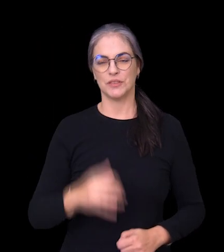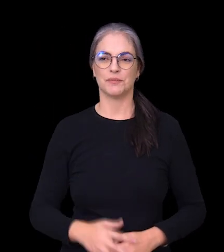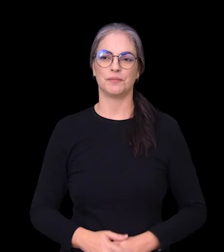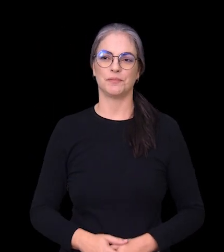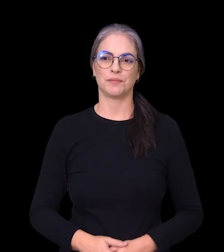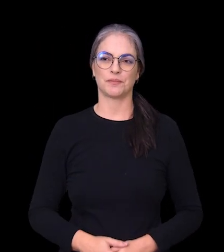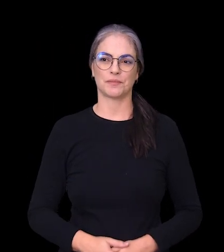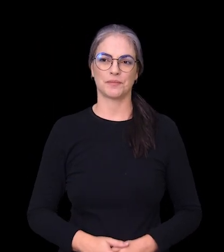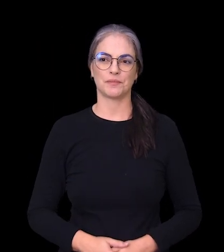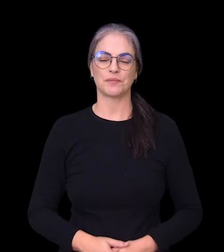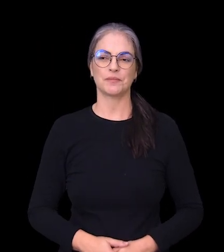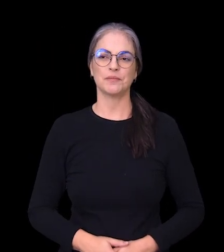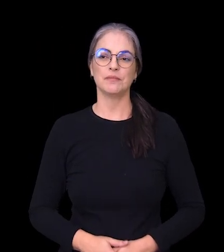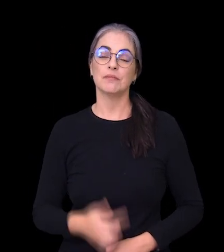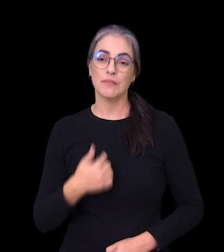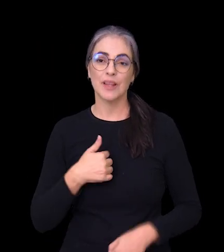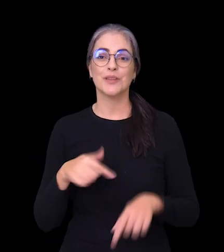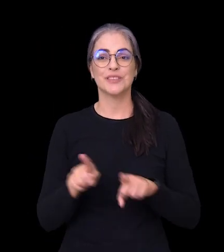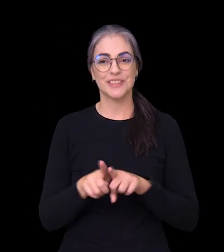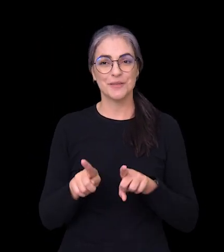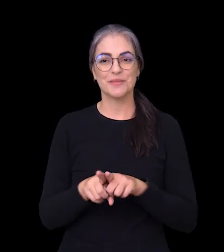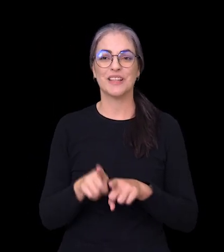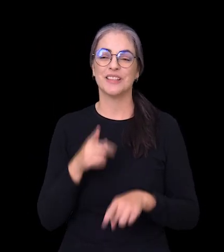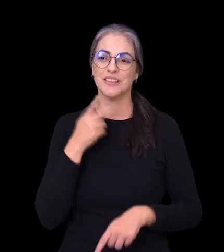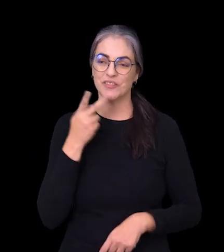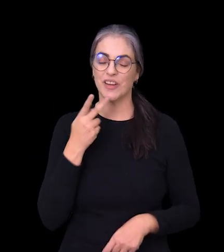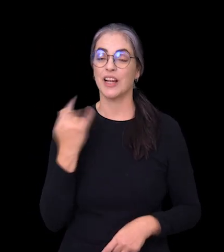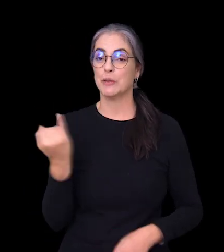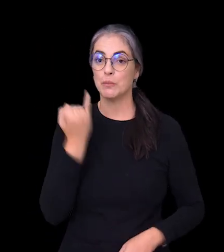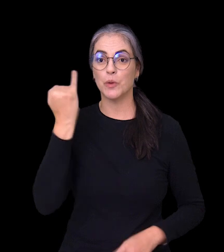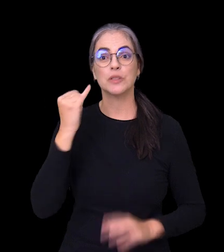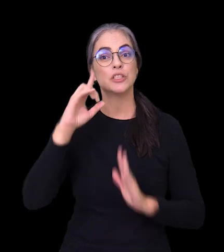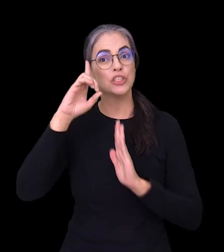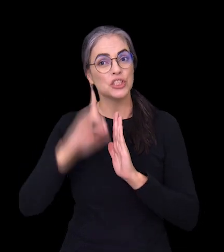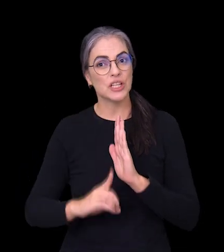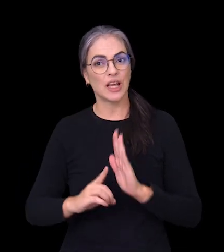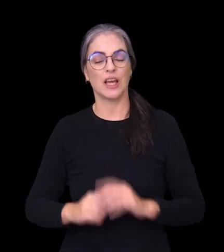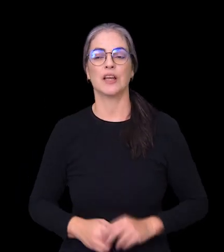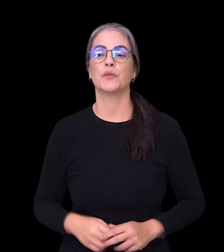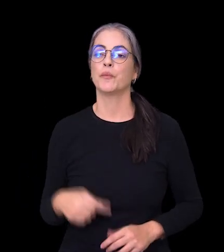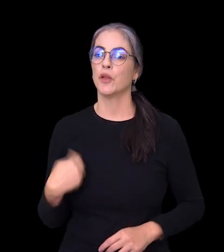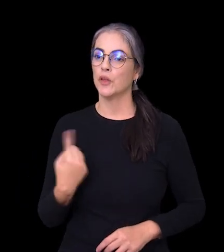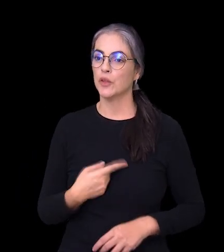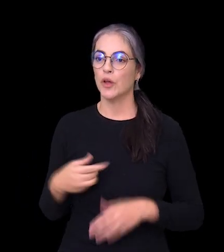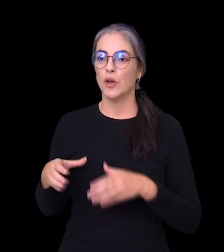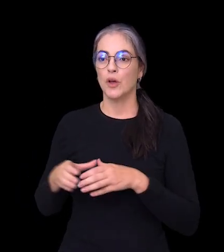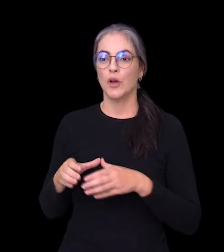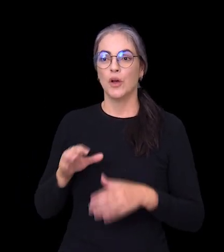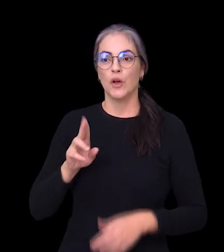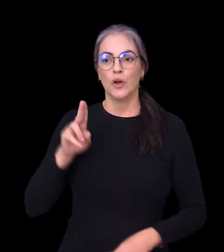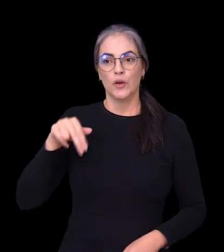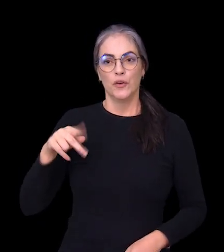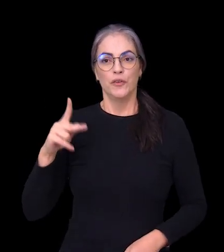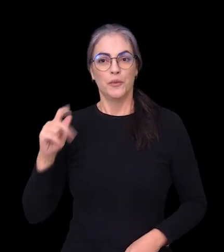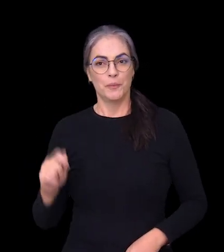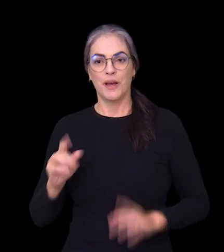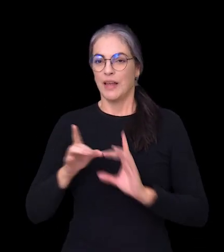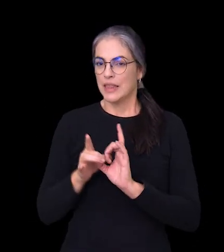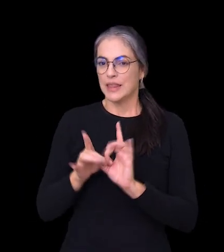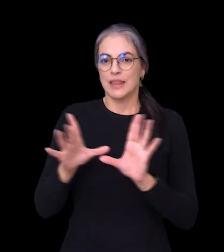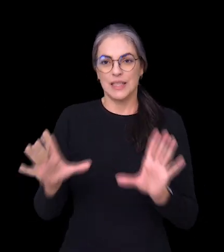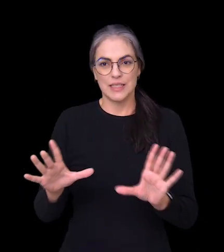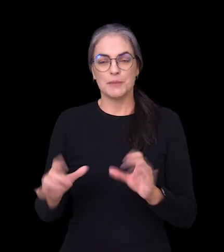Ana Cunha, por Só favor. queria também reforçar essa questão de direitos e colocar o Fundo de População das Nações Unidas, o UNFPA, à disposição